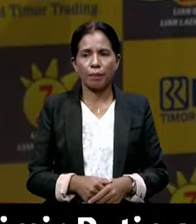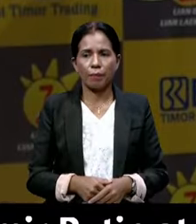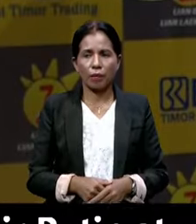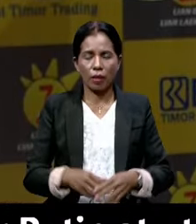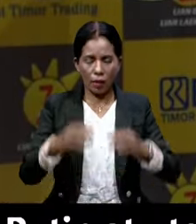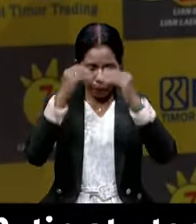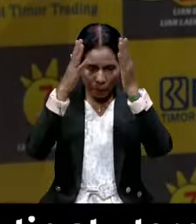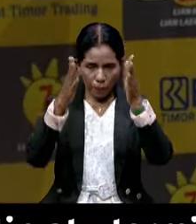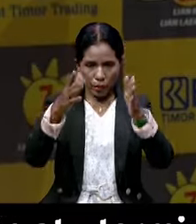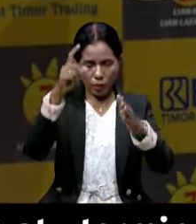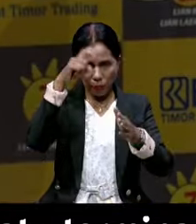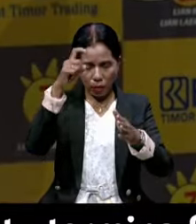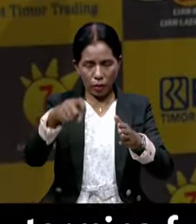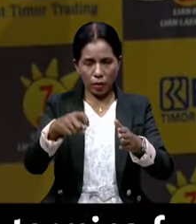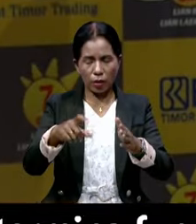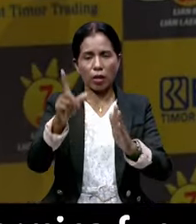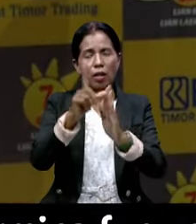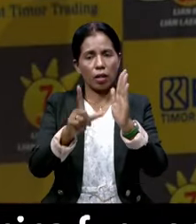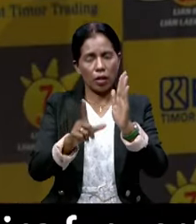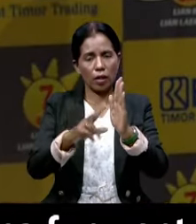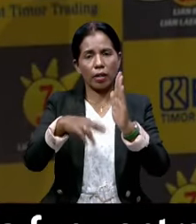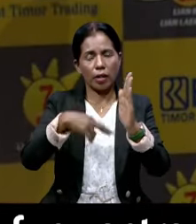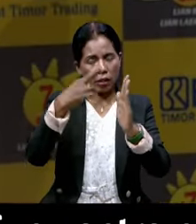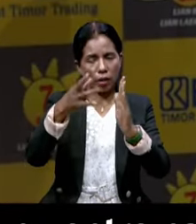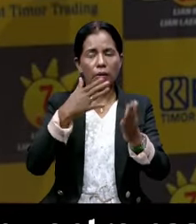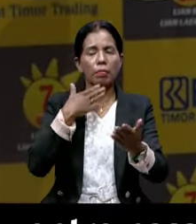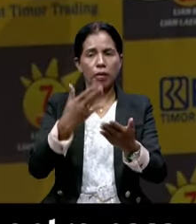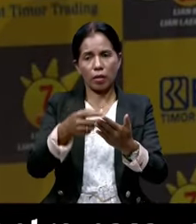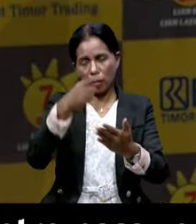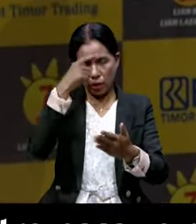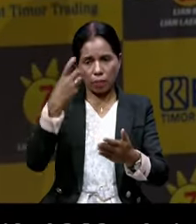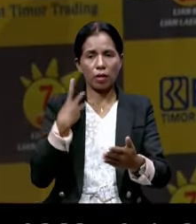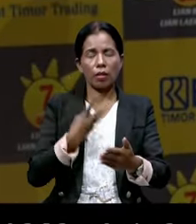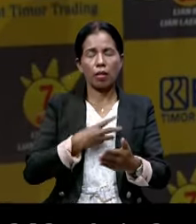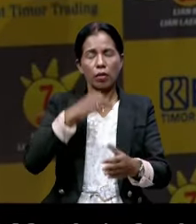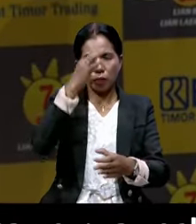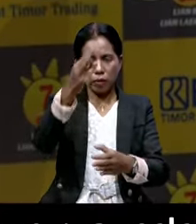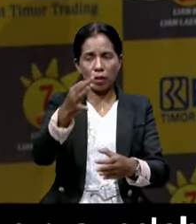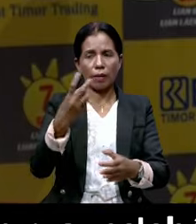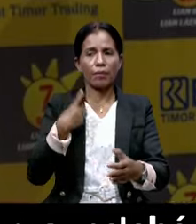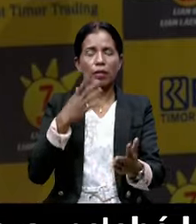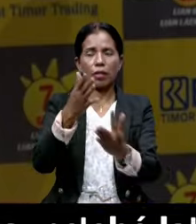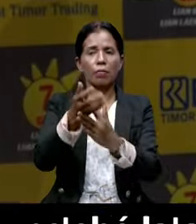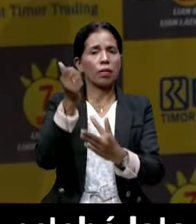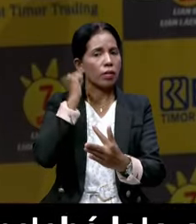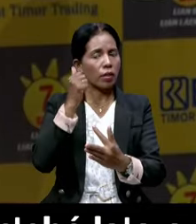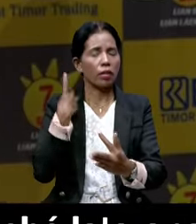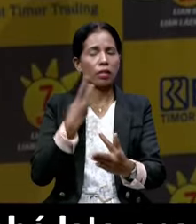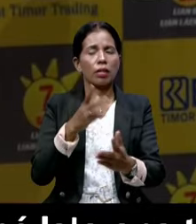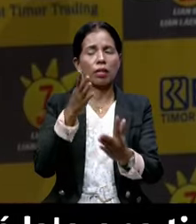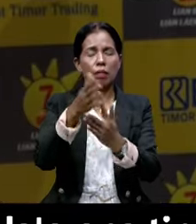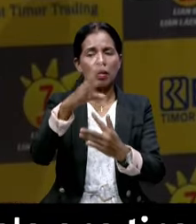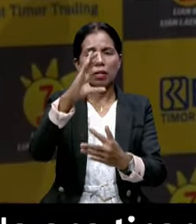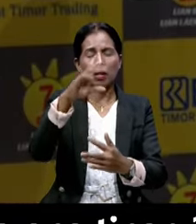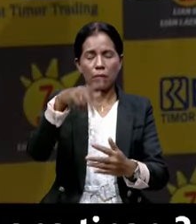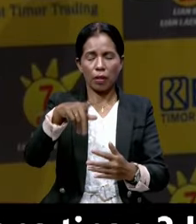Mestre matenek, curriculum no beque dia, tamba ne e tene futuro. Ita oin tama ASEAN, ita oin tama CPLP, ita